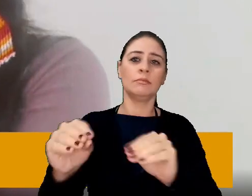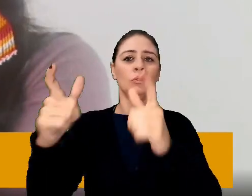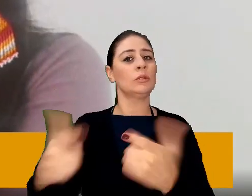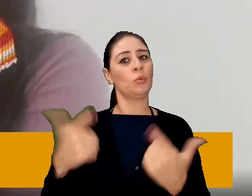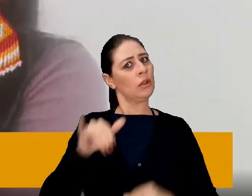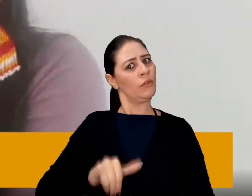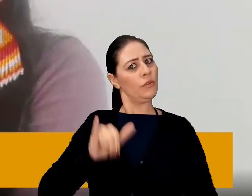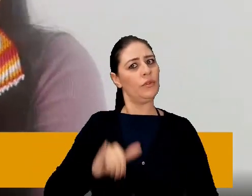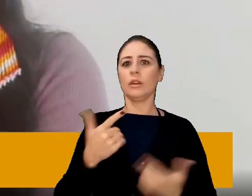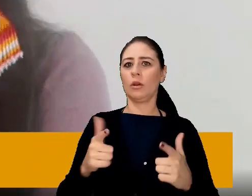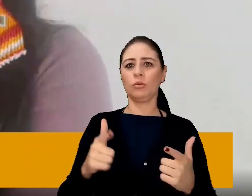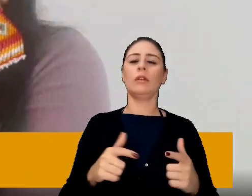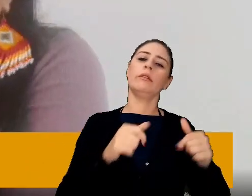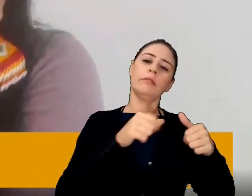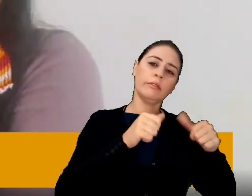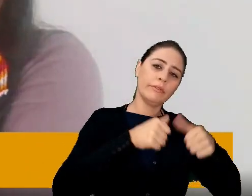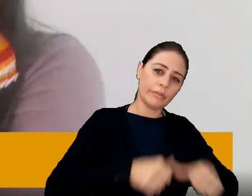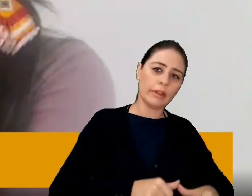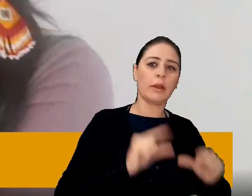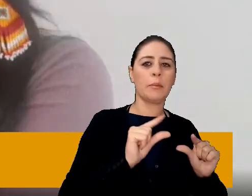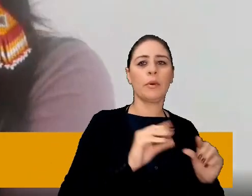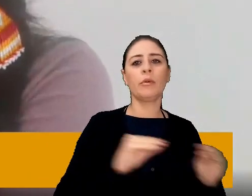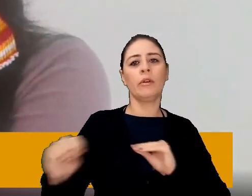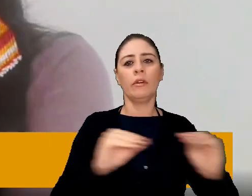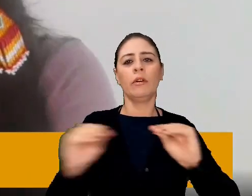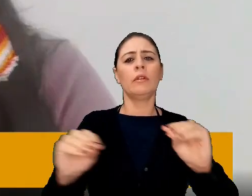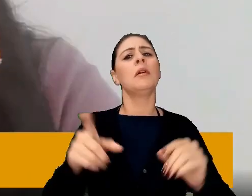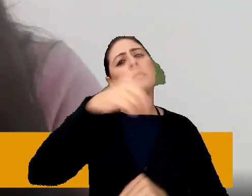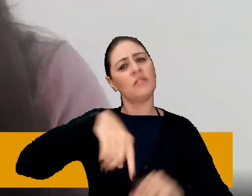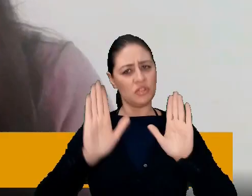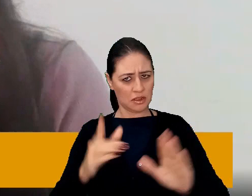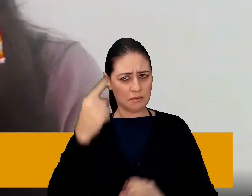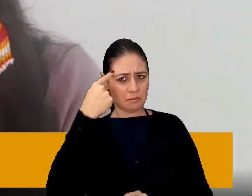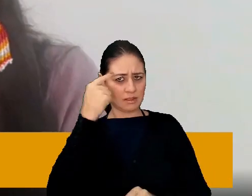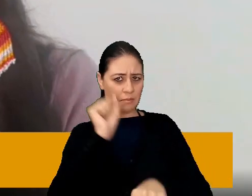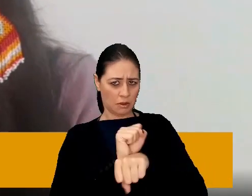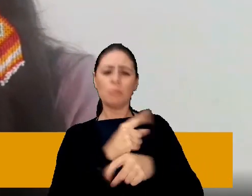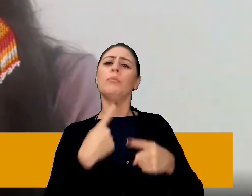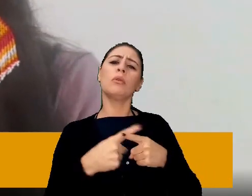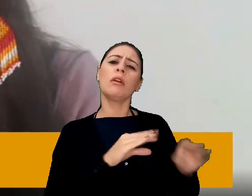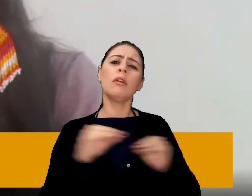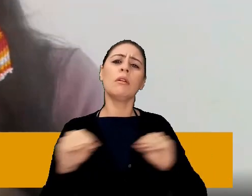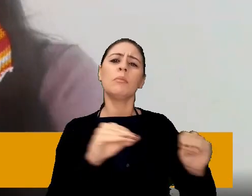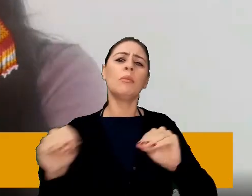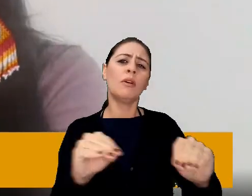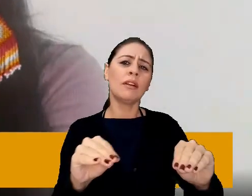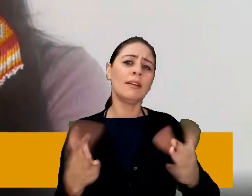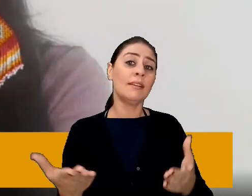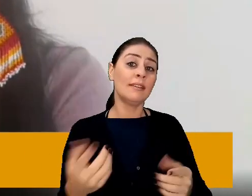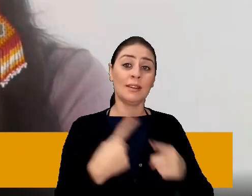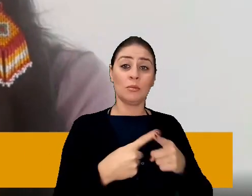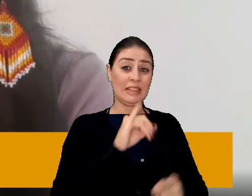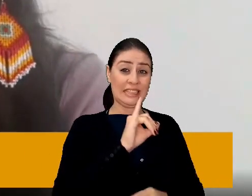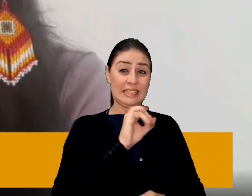outro. Eles não têm morada fixa. Daqui a pouco eles estão num lugar, daqui a pouco eles... Vocês já pararam para pensar por que o indígena faz isso? Porque se ele ficar morando